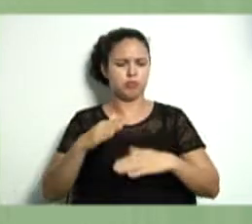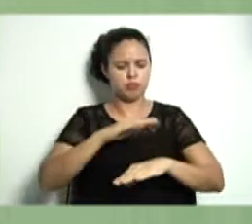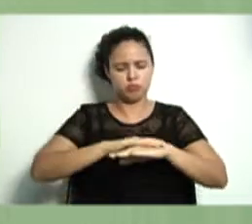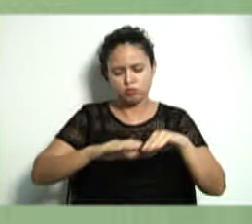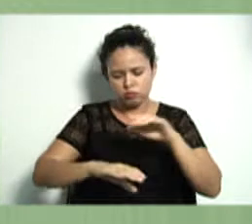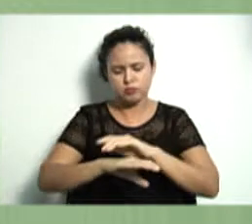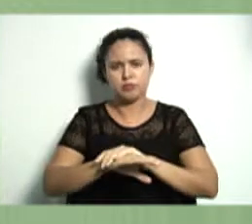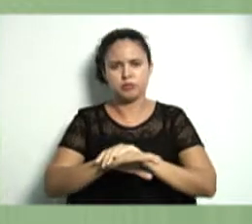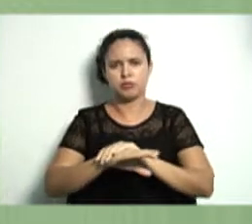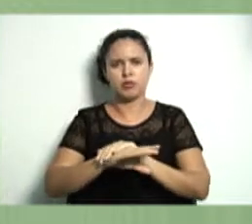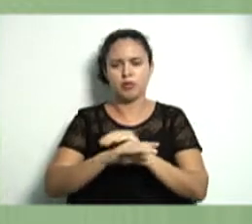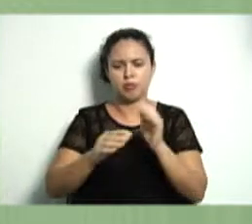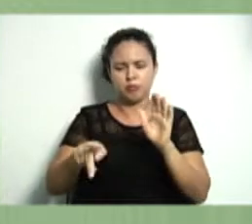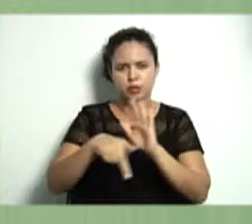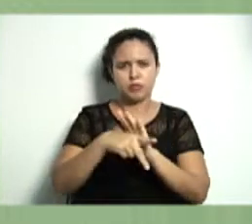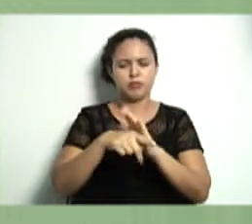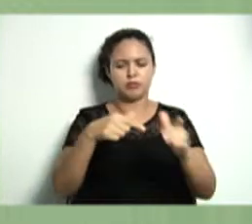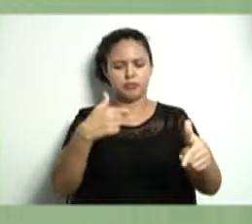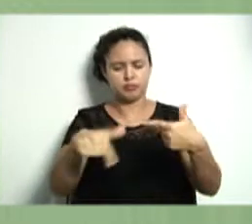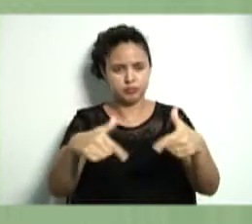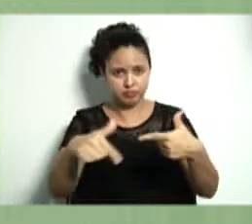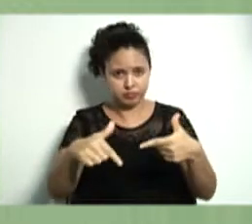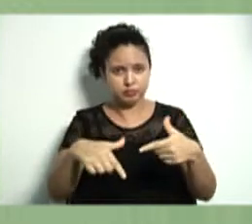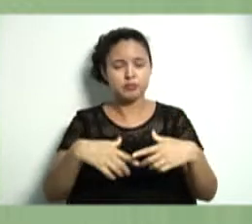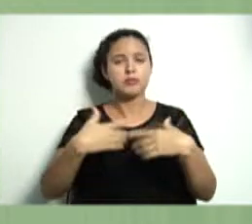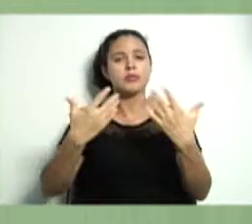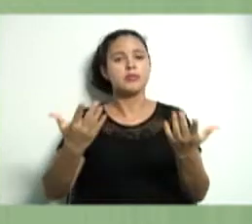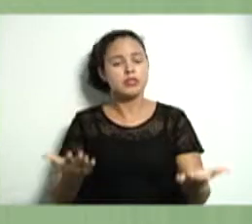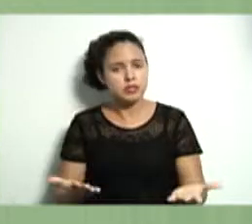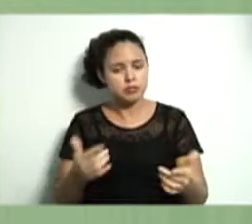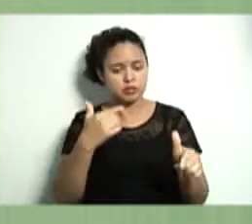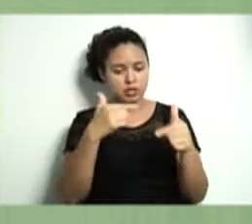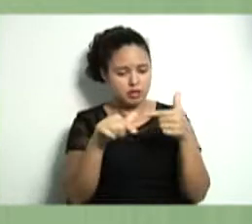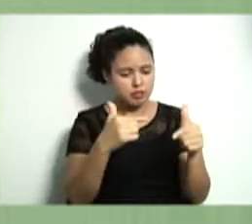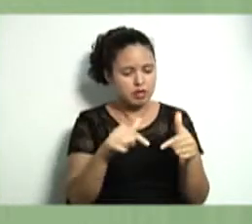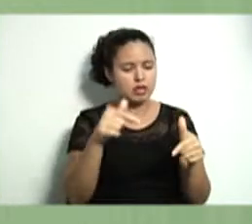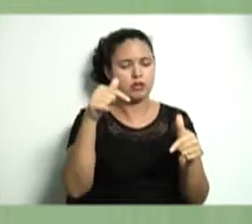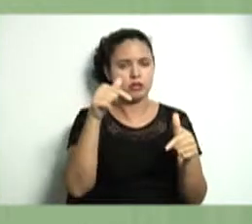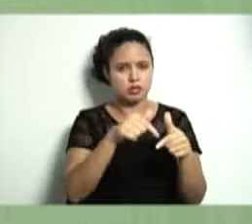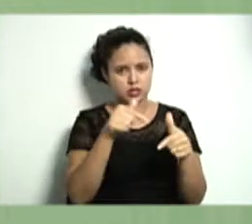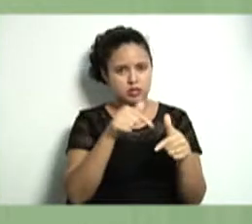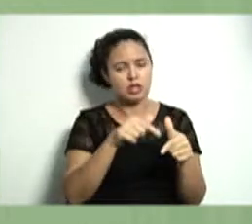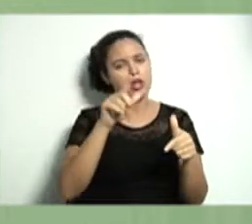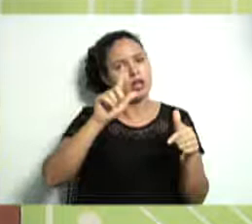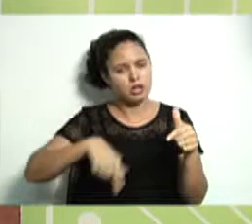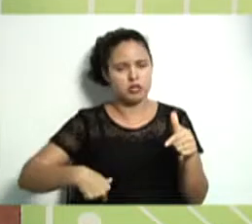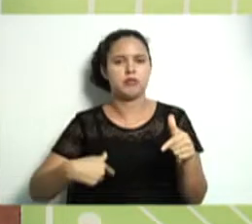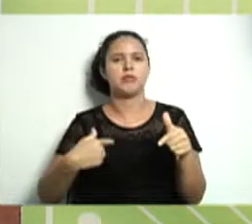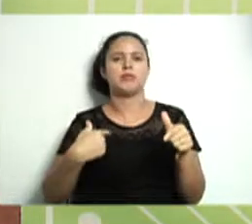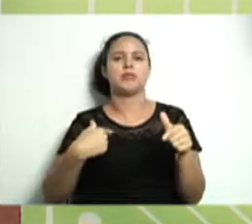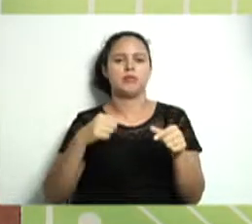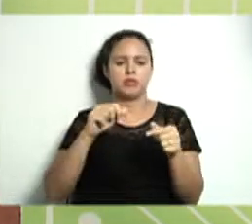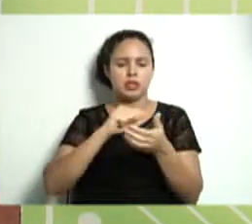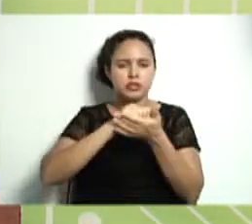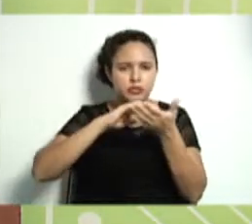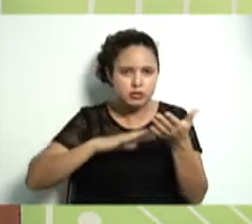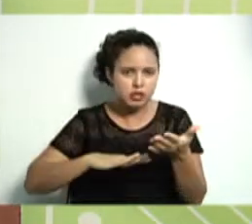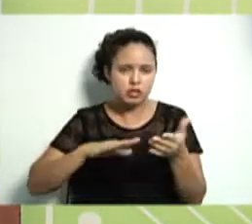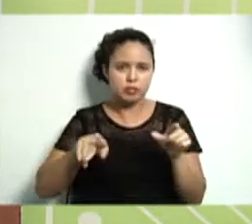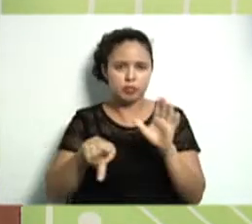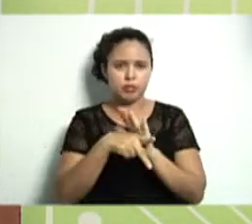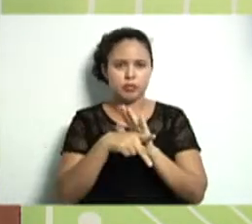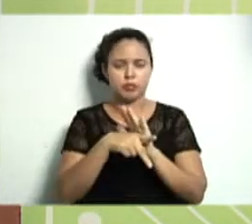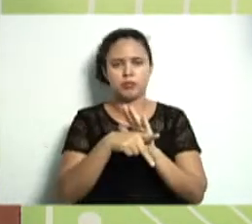e serviços. Então, gente, trabalho é a ação do homem